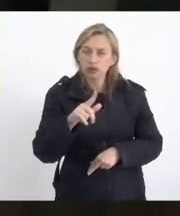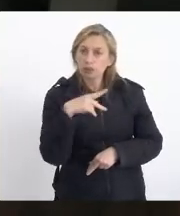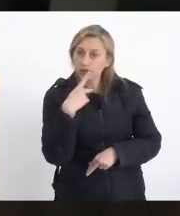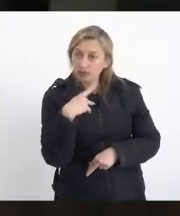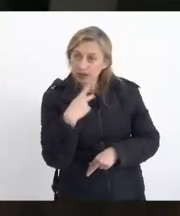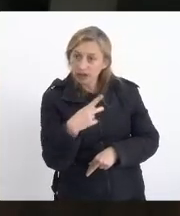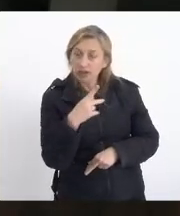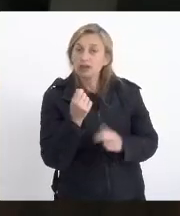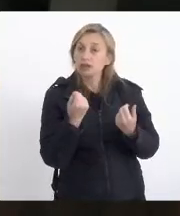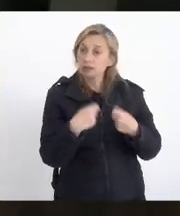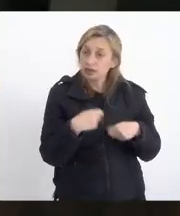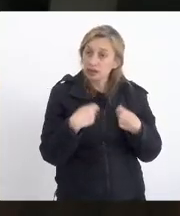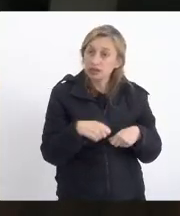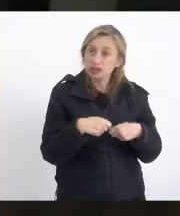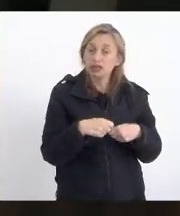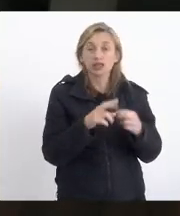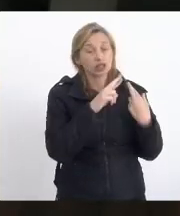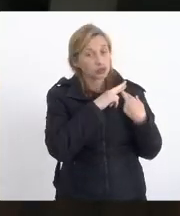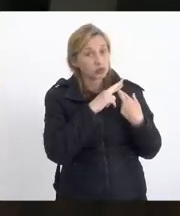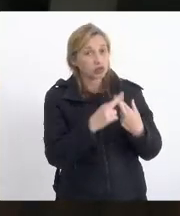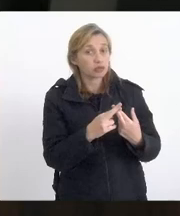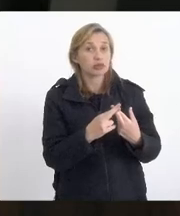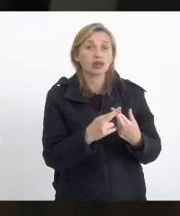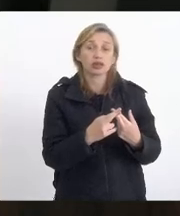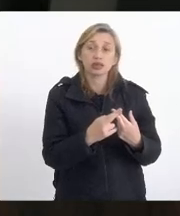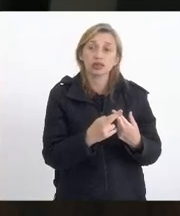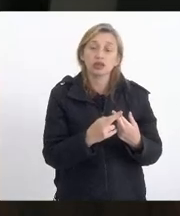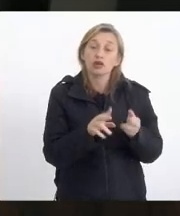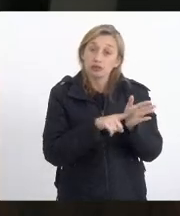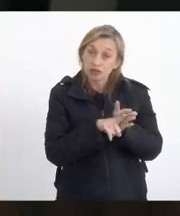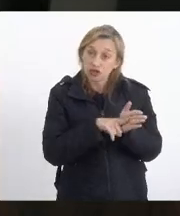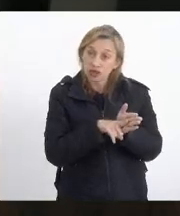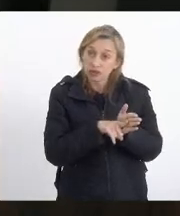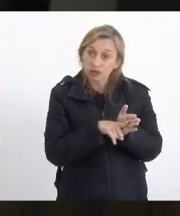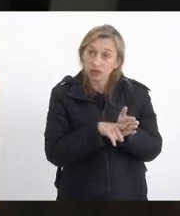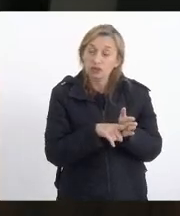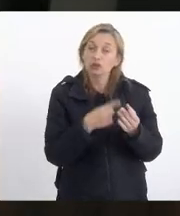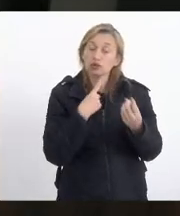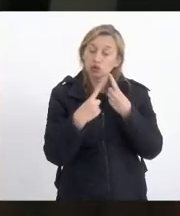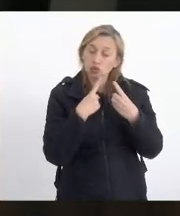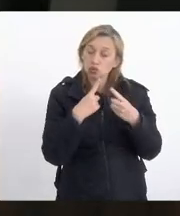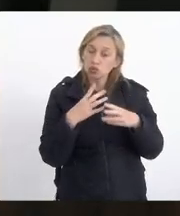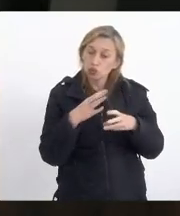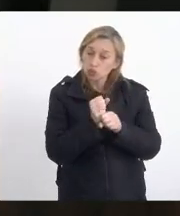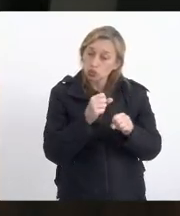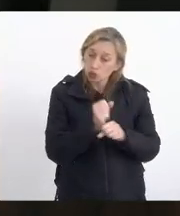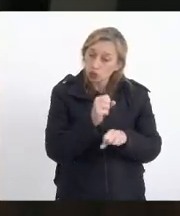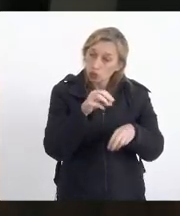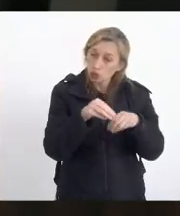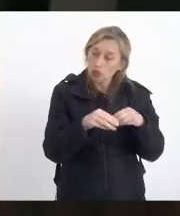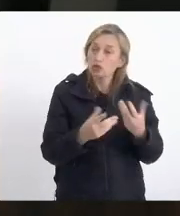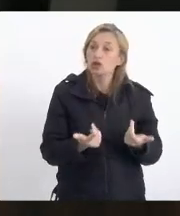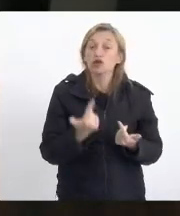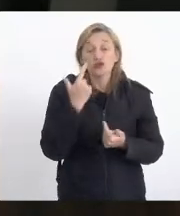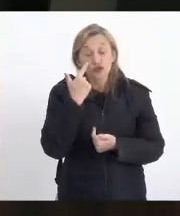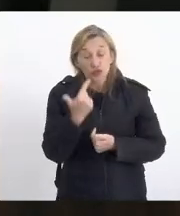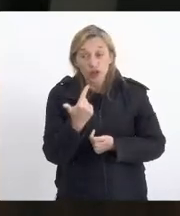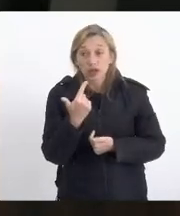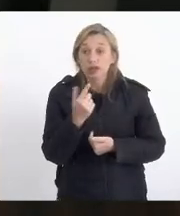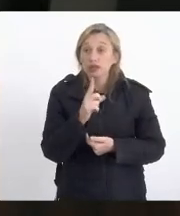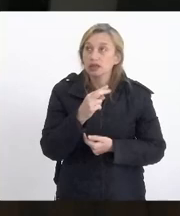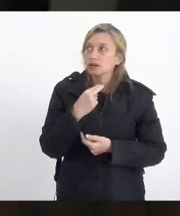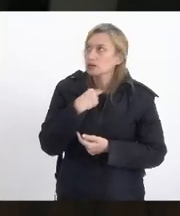é preciso responsabilidade fiscal. Então, nós vamos debater cálculo, nós vamos ver, mas